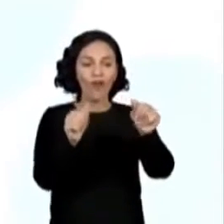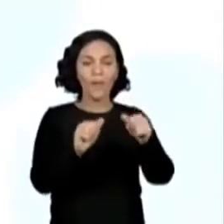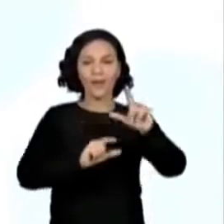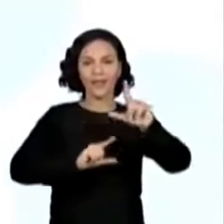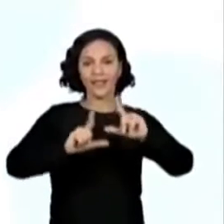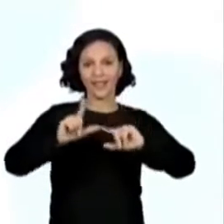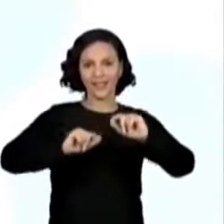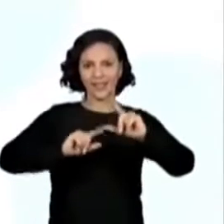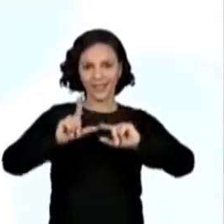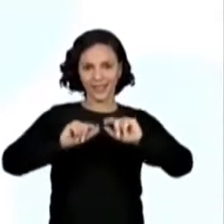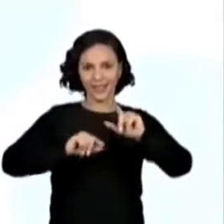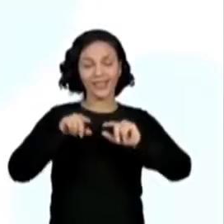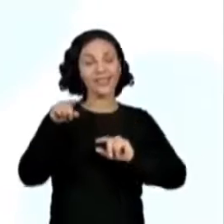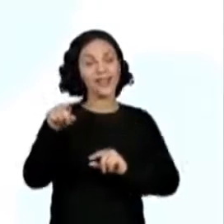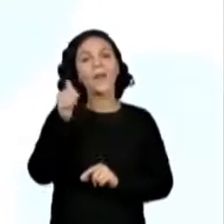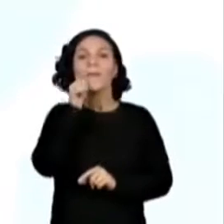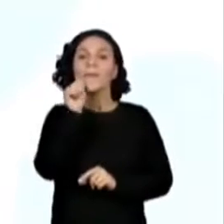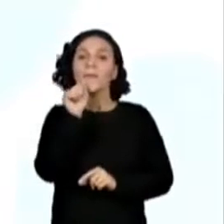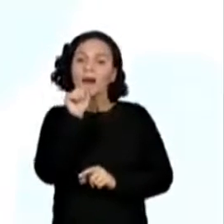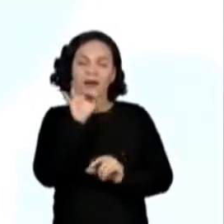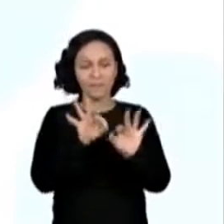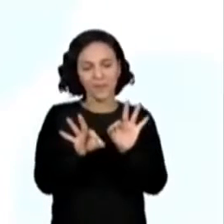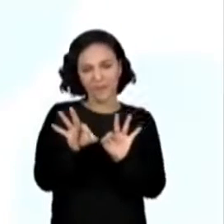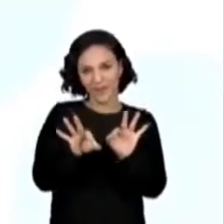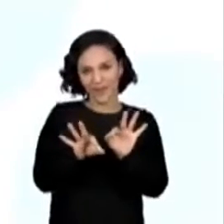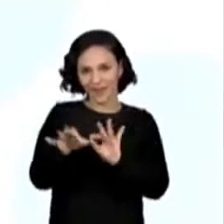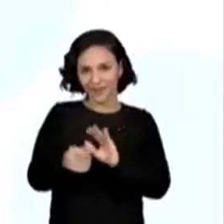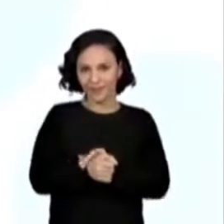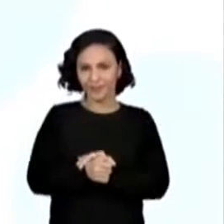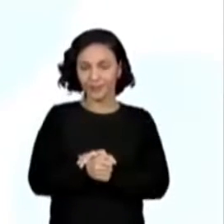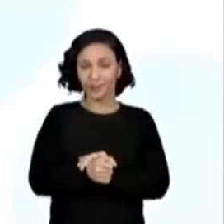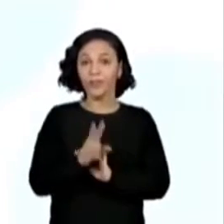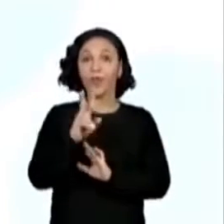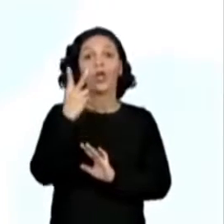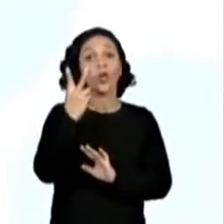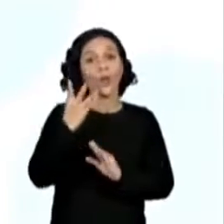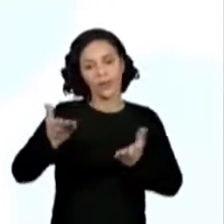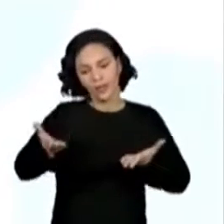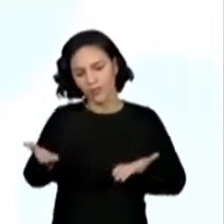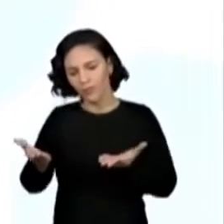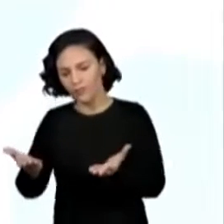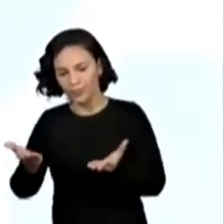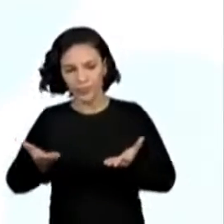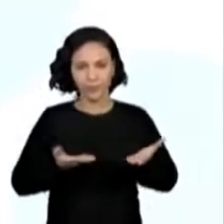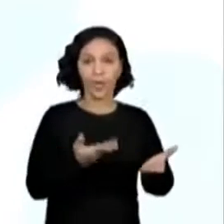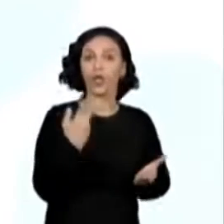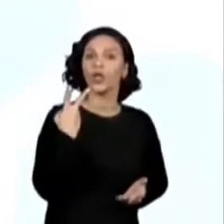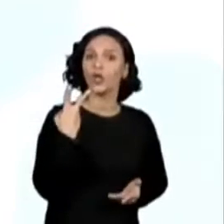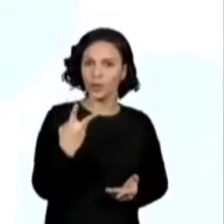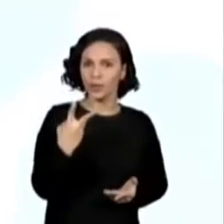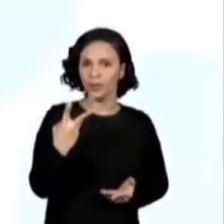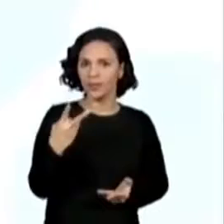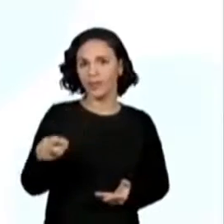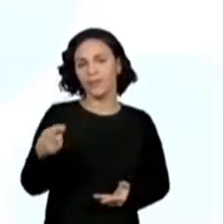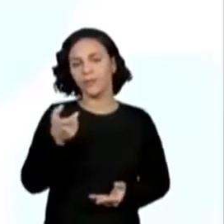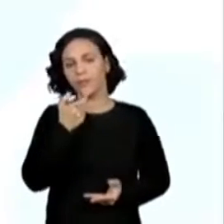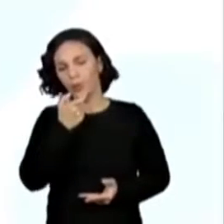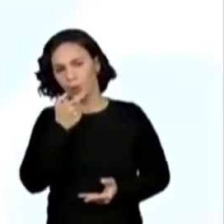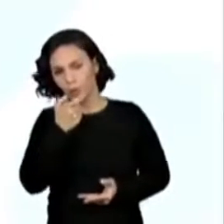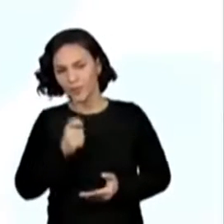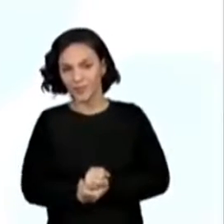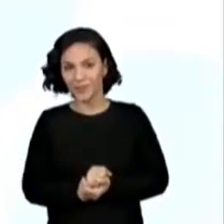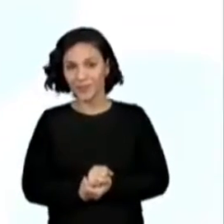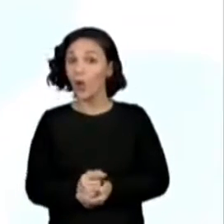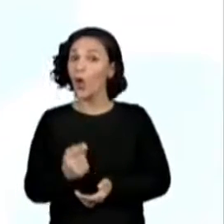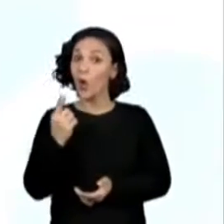que Lígia havia preparado. Ela fez duas assadeiras de biscoitos. Em uma delas